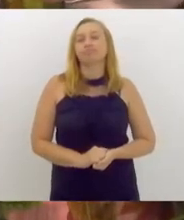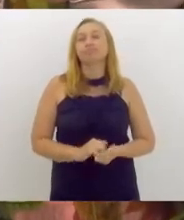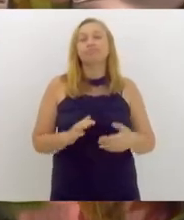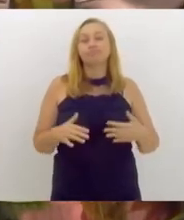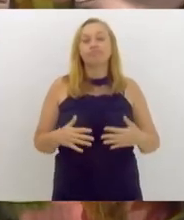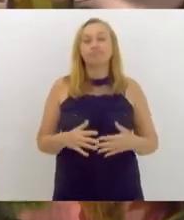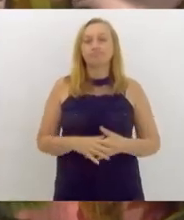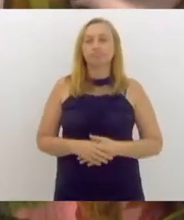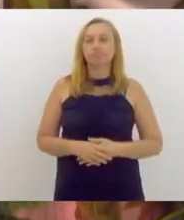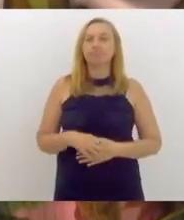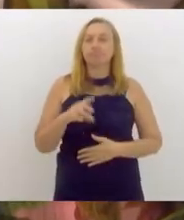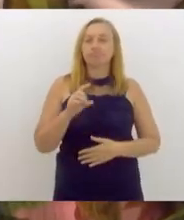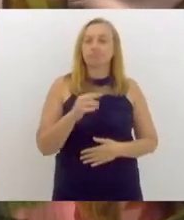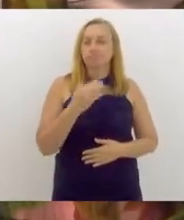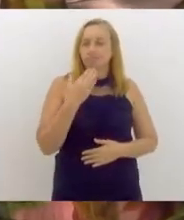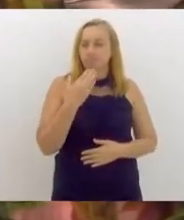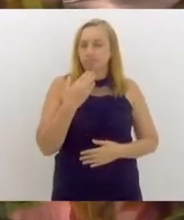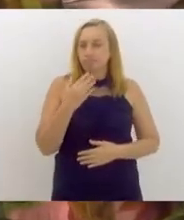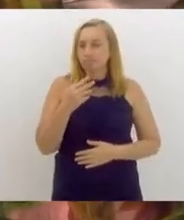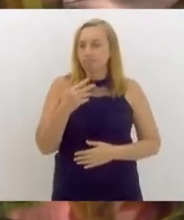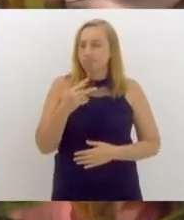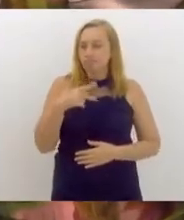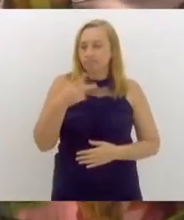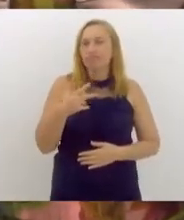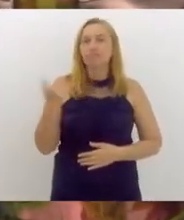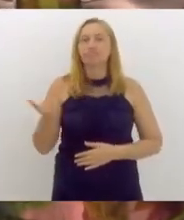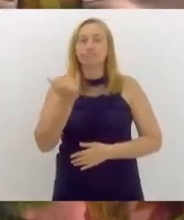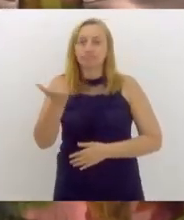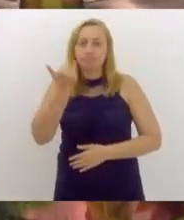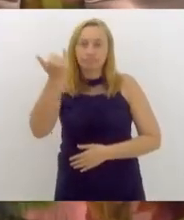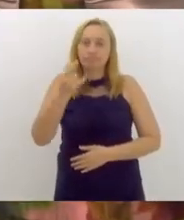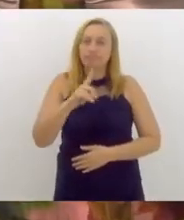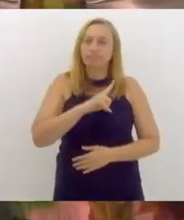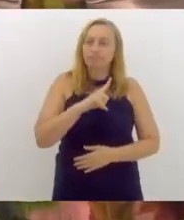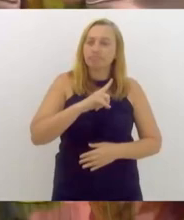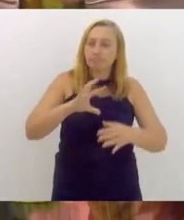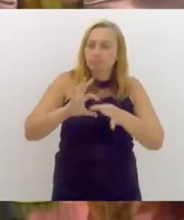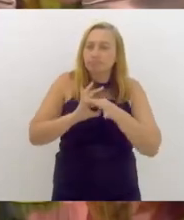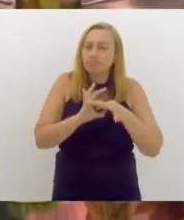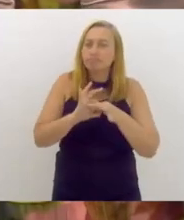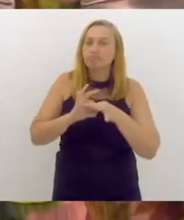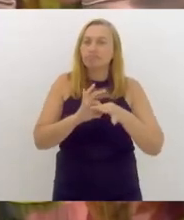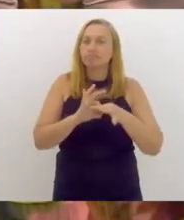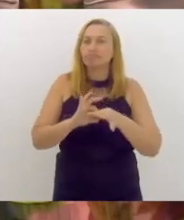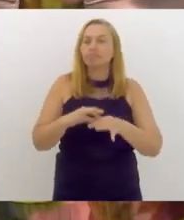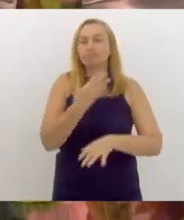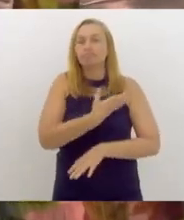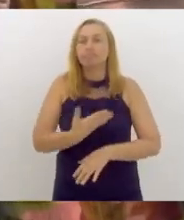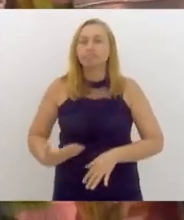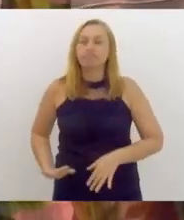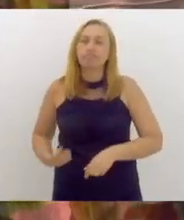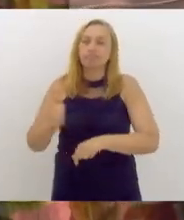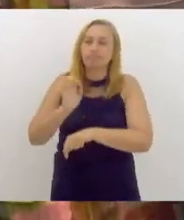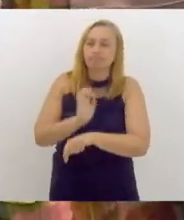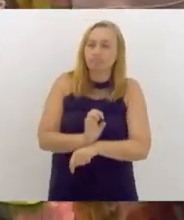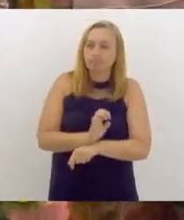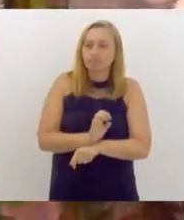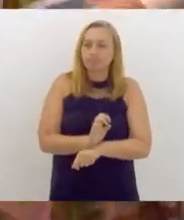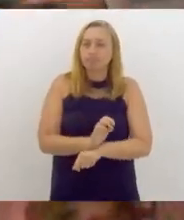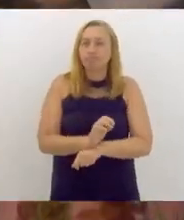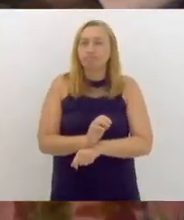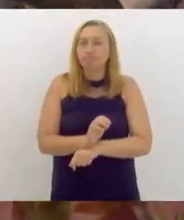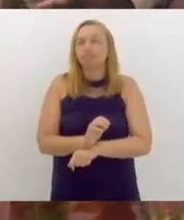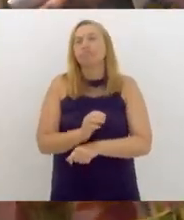nesse sentido, só trazer aqui a importância de termos uma aliança entre o governo do estado e os